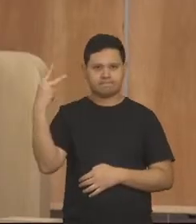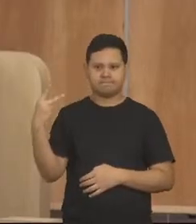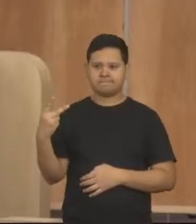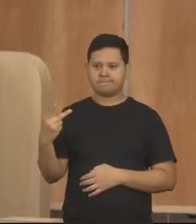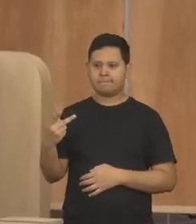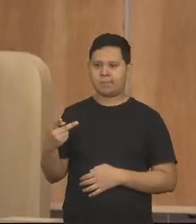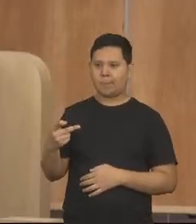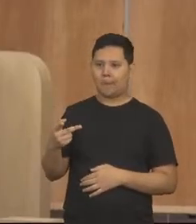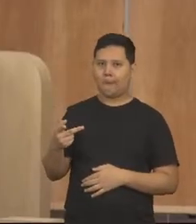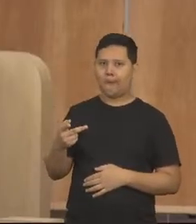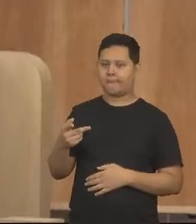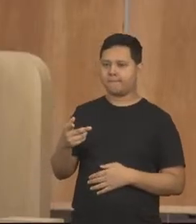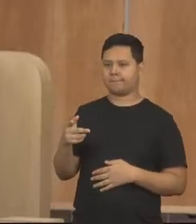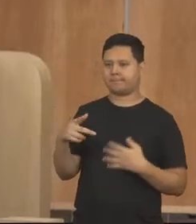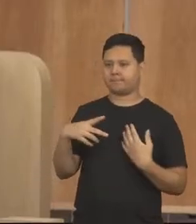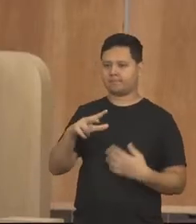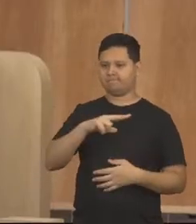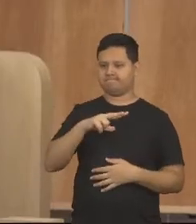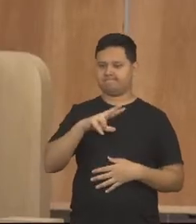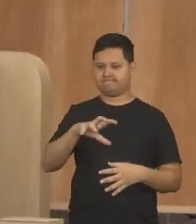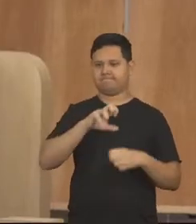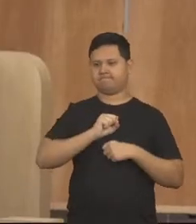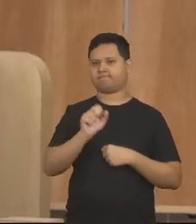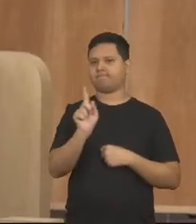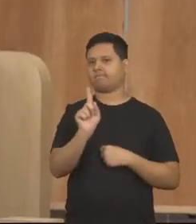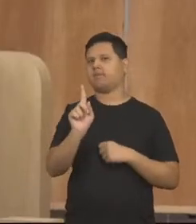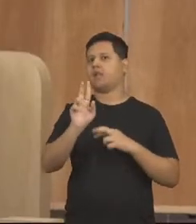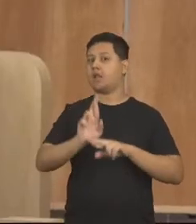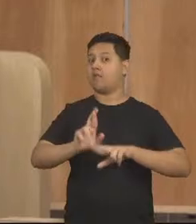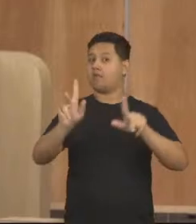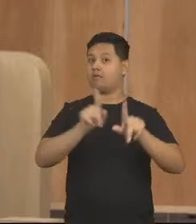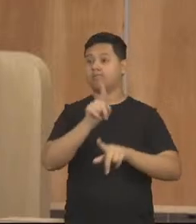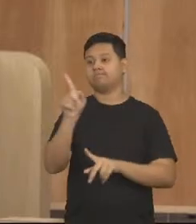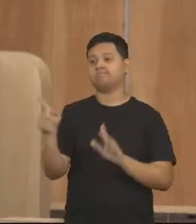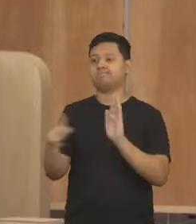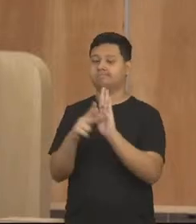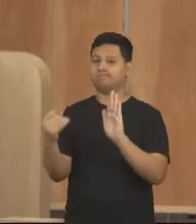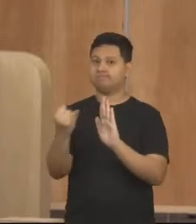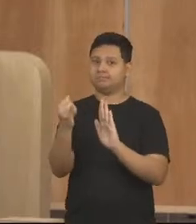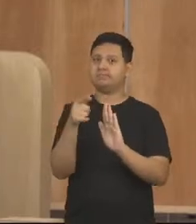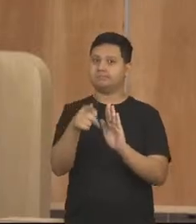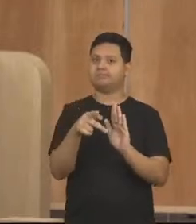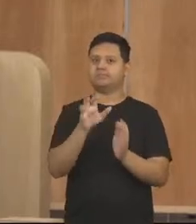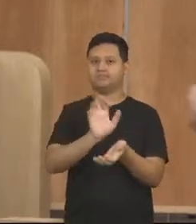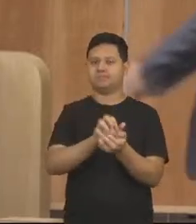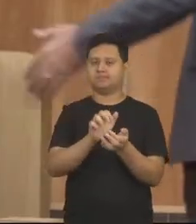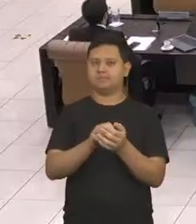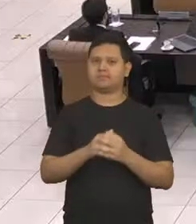levar as discussões para o campo político partidário, né? São questões importantes para o município de Jacareí.